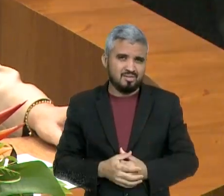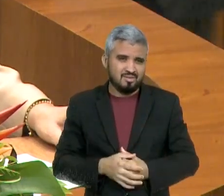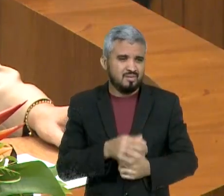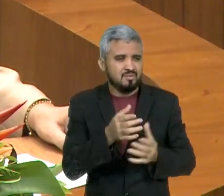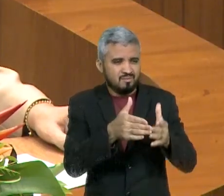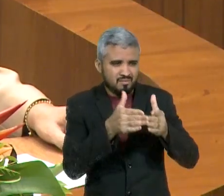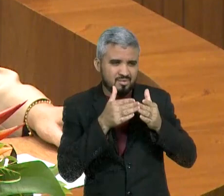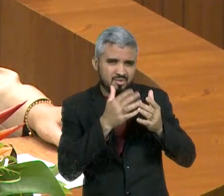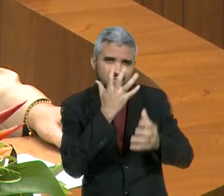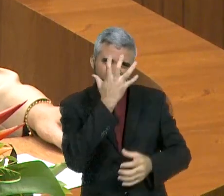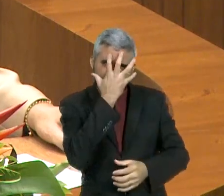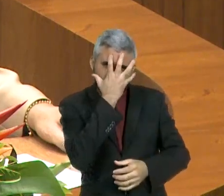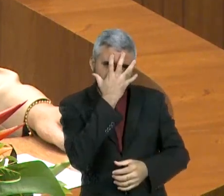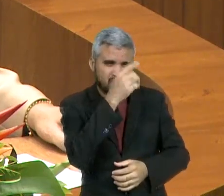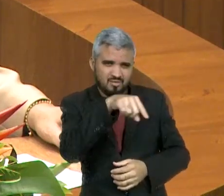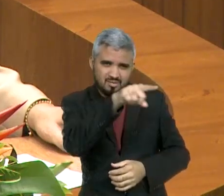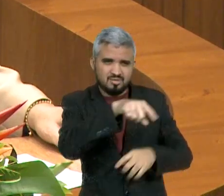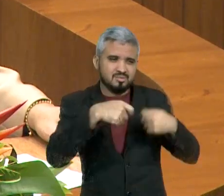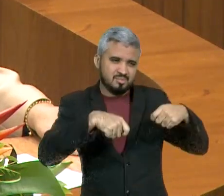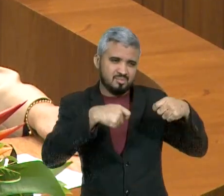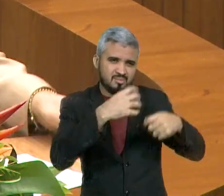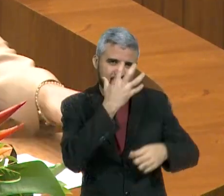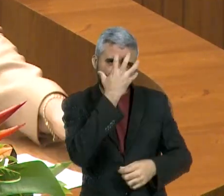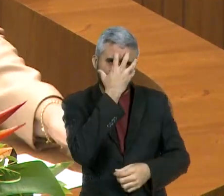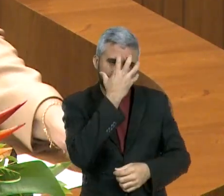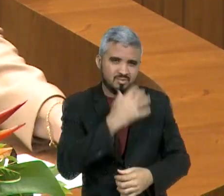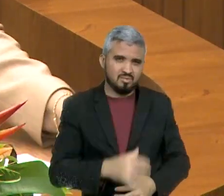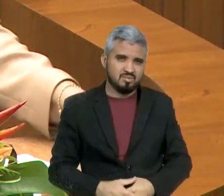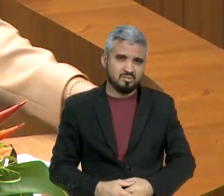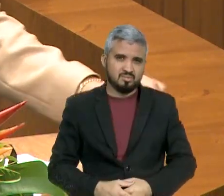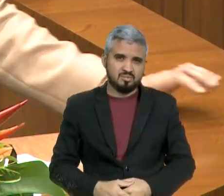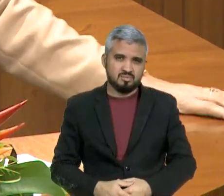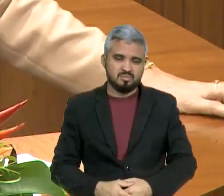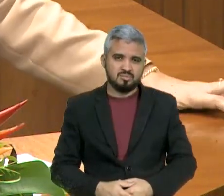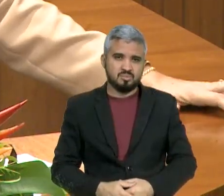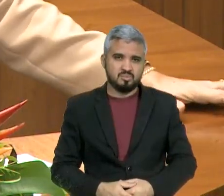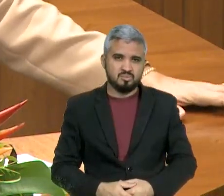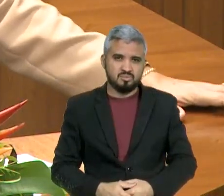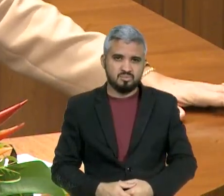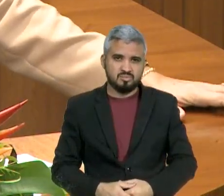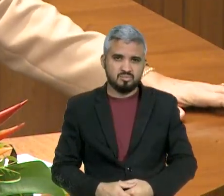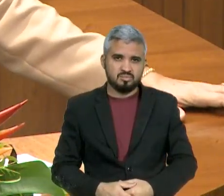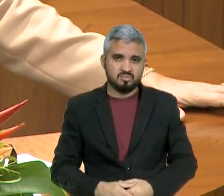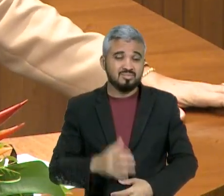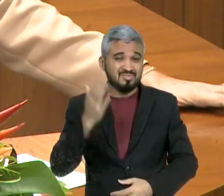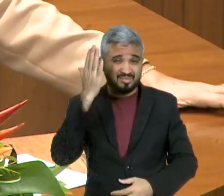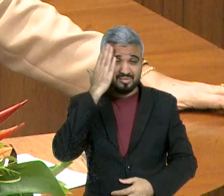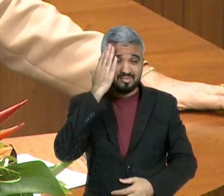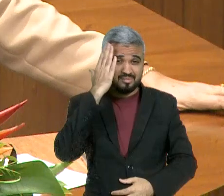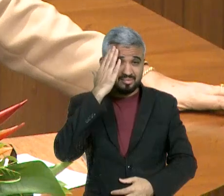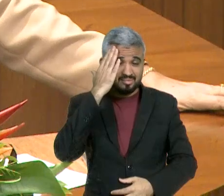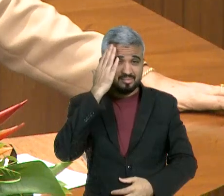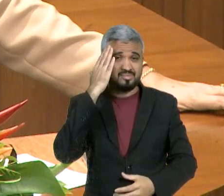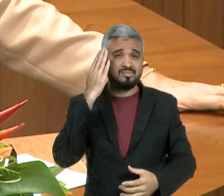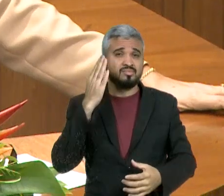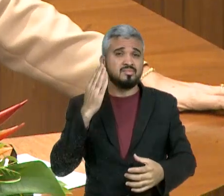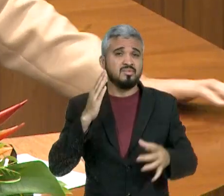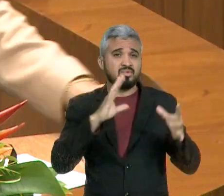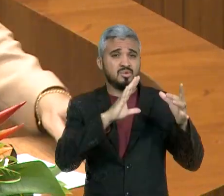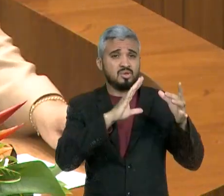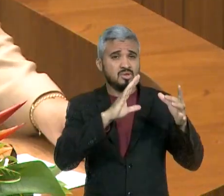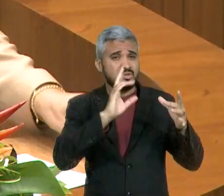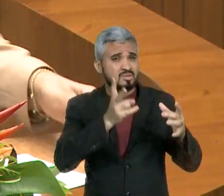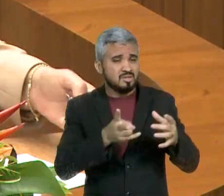vergonha, que, na verdade, a gente sabe que todos os anos com esses